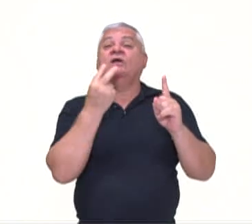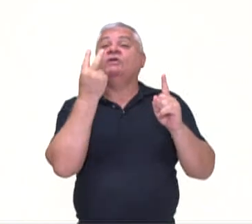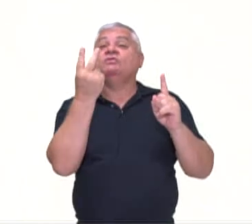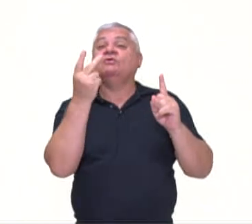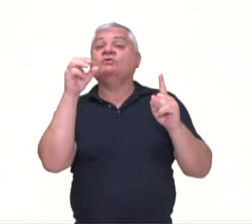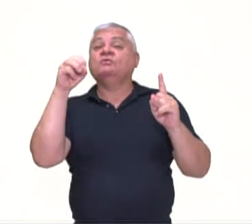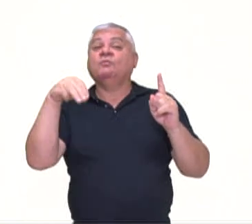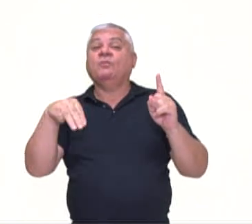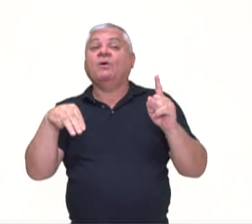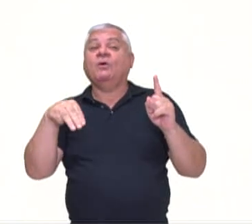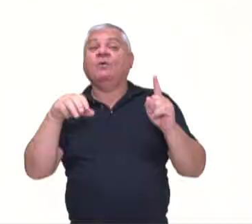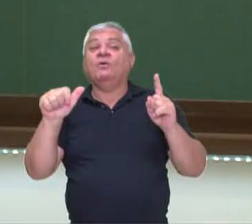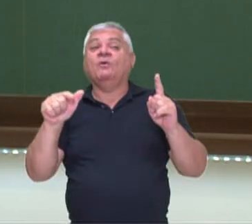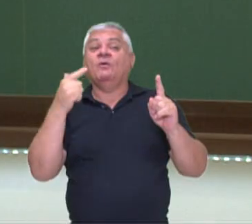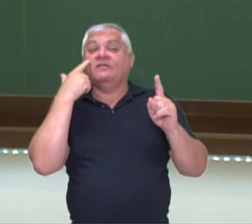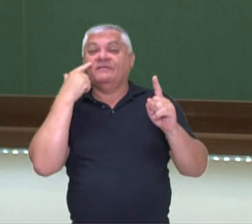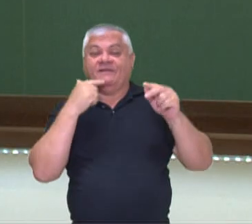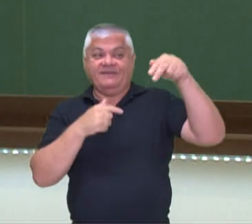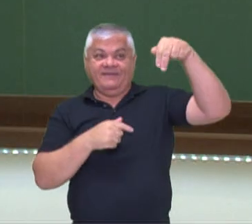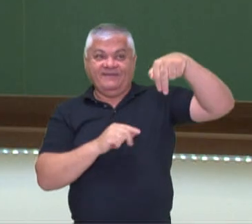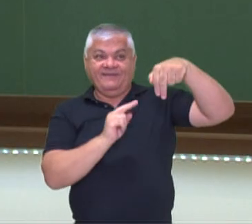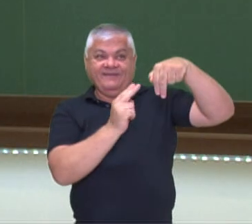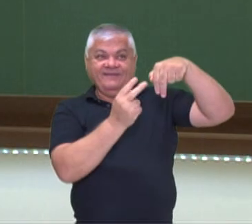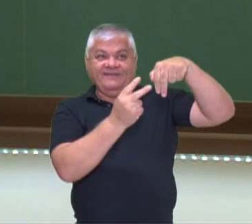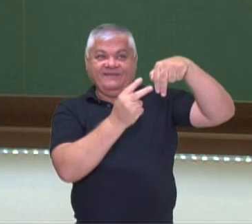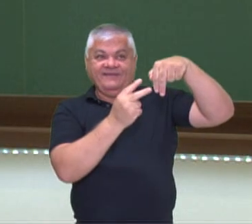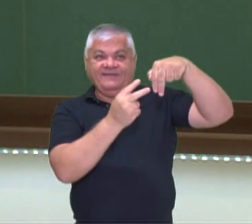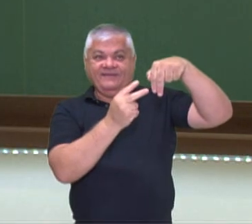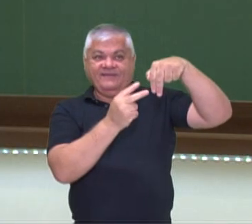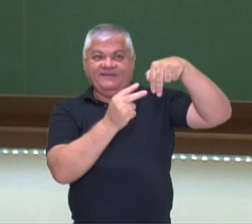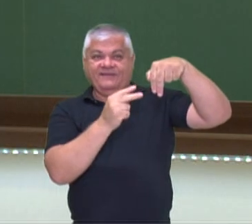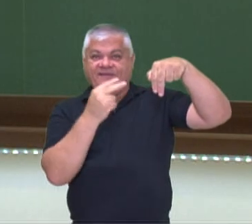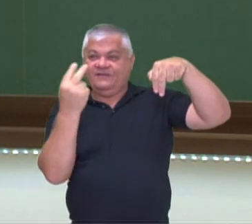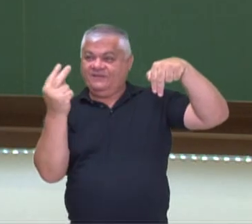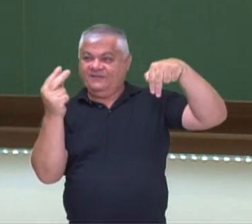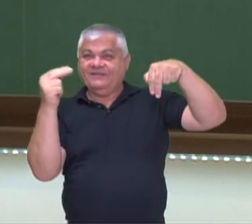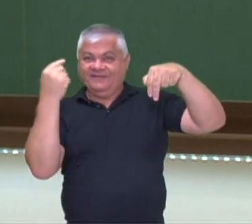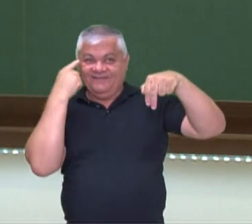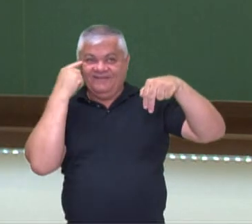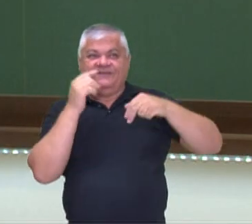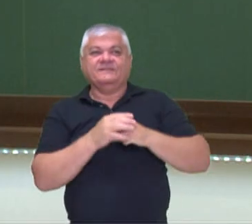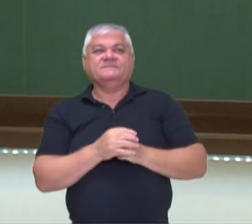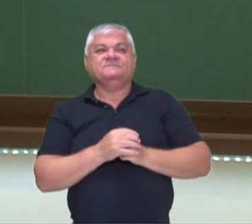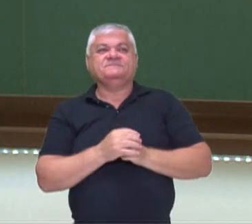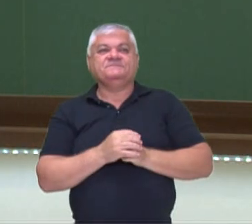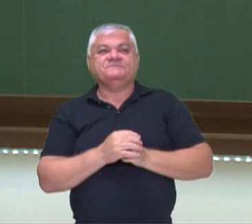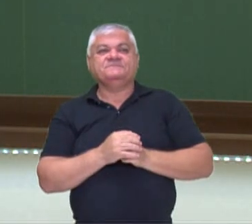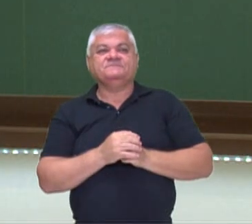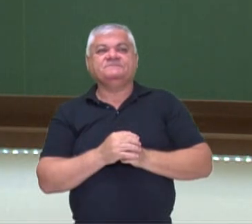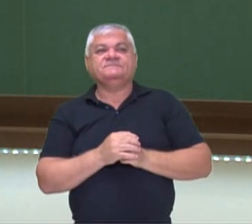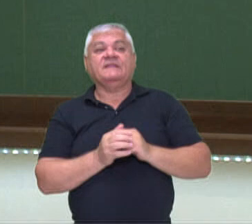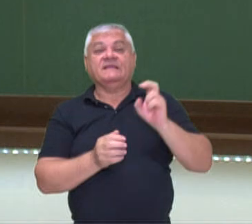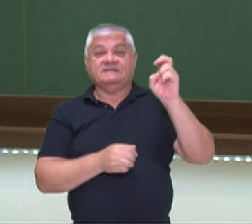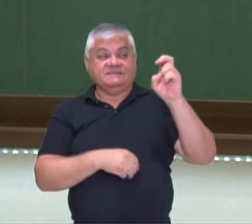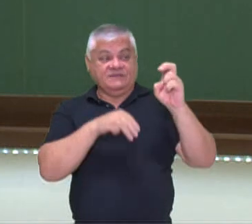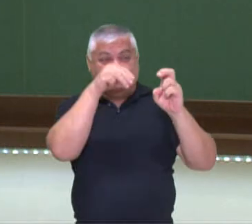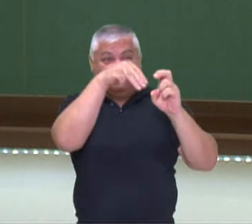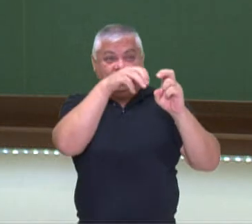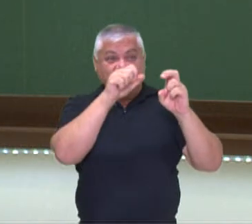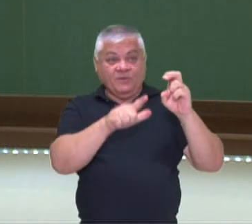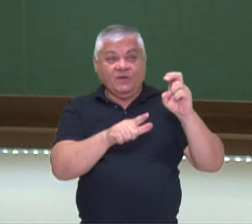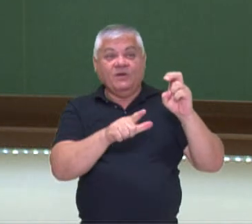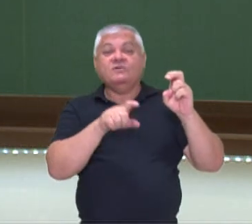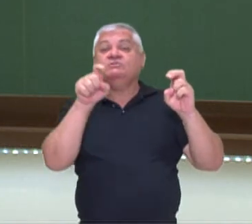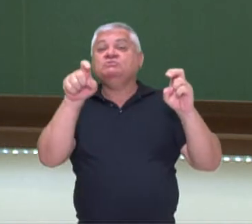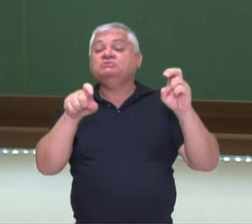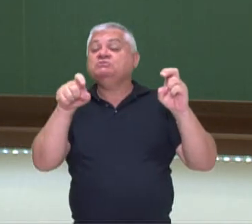de amônia. De onde eu tiro isso? Olha, 1 mol de nitrogênio, 1 está aqui, 2 de amônia, tá bom? Aí, 5 mols de nitrogênio, X